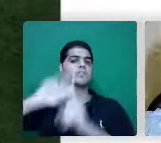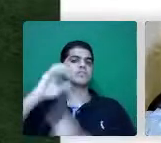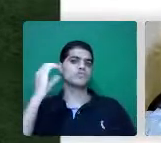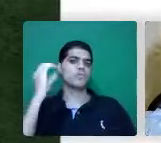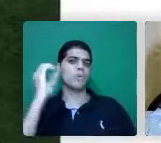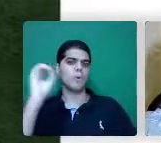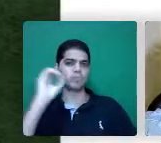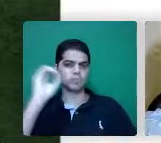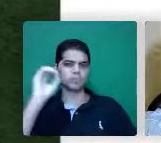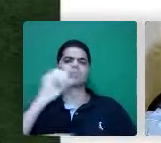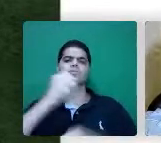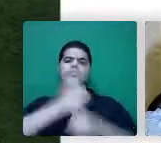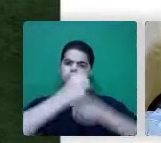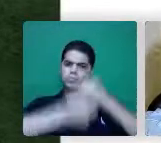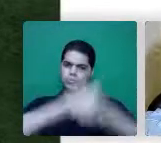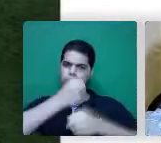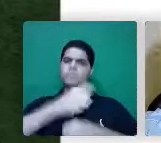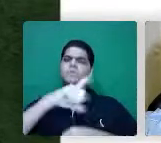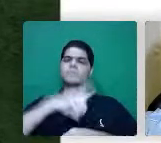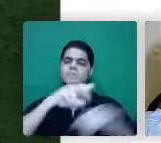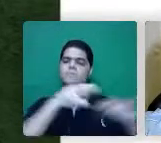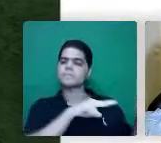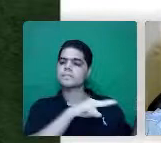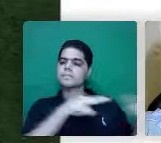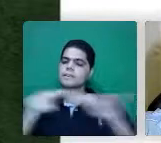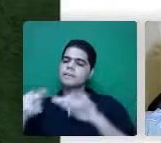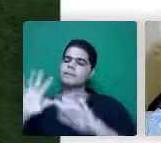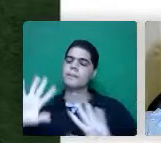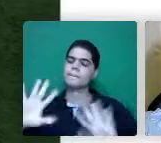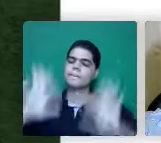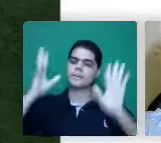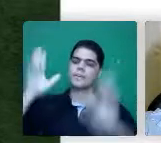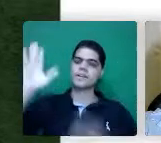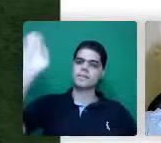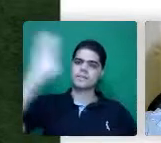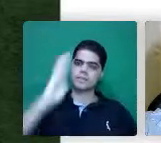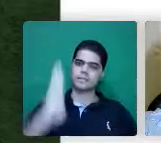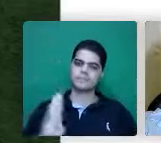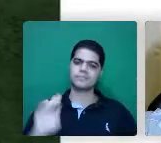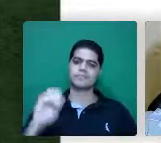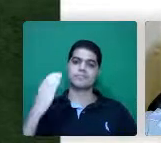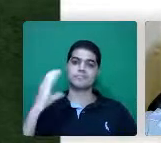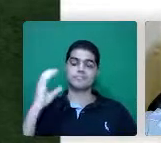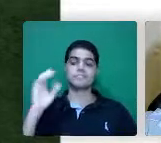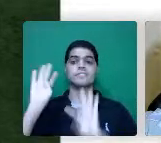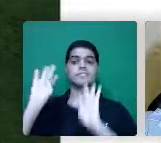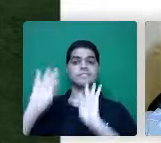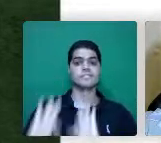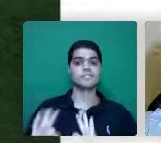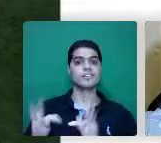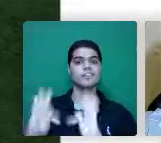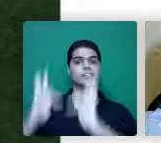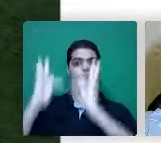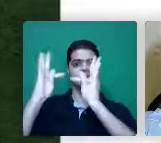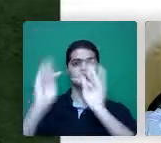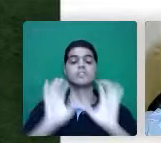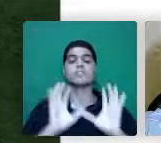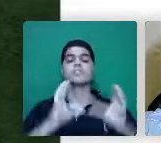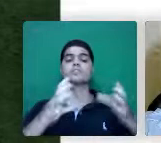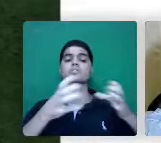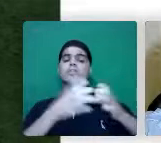ano acontece a Semana Nacional de Ciência e Tecnologia. E esse grupo que está aqui, né, nós temos